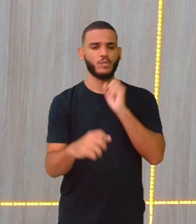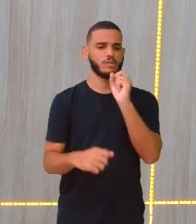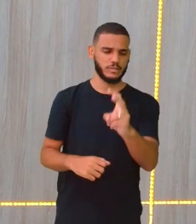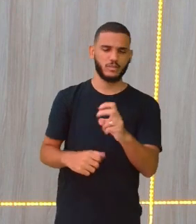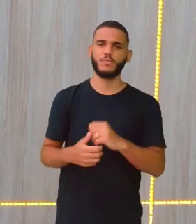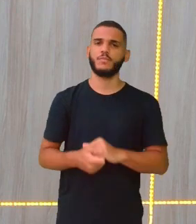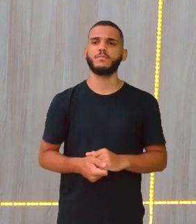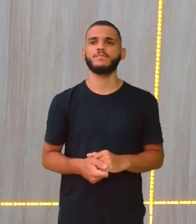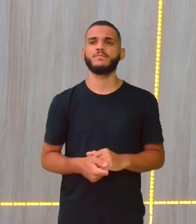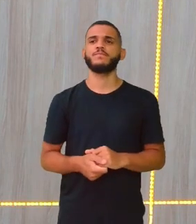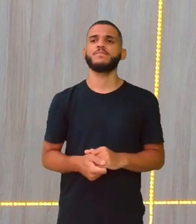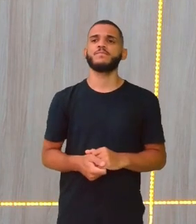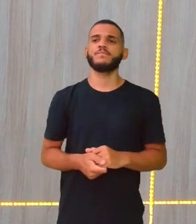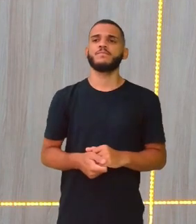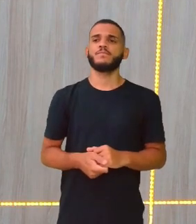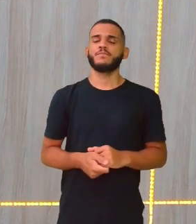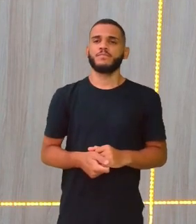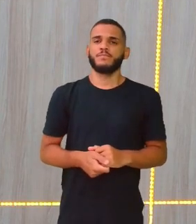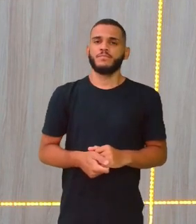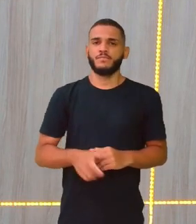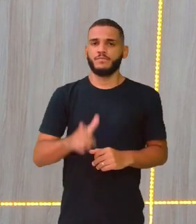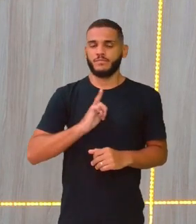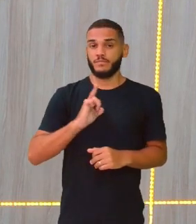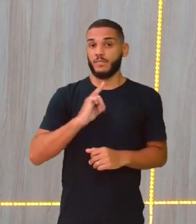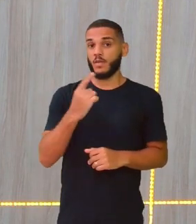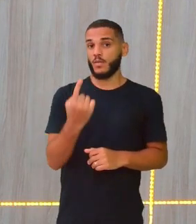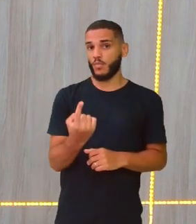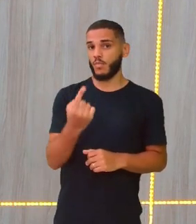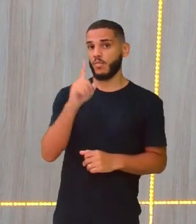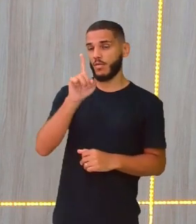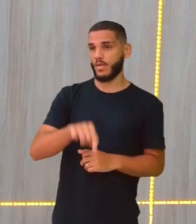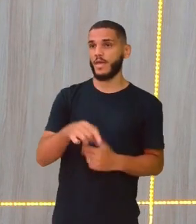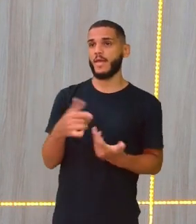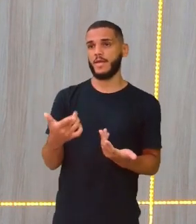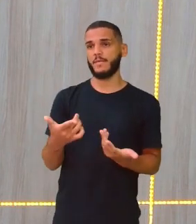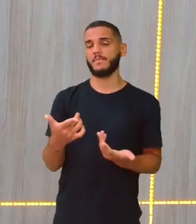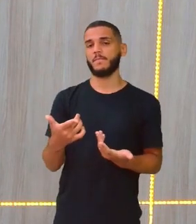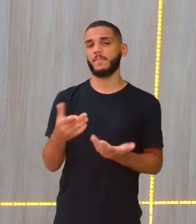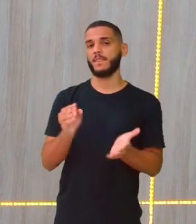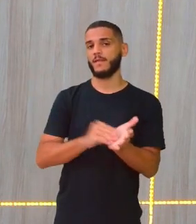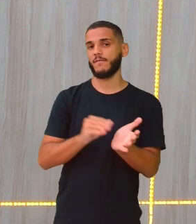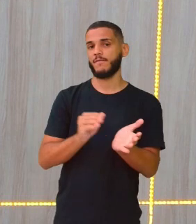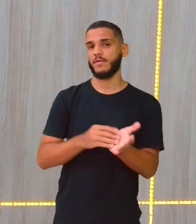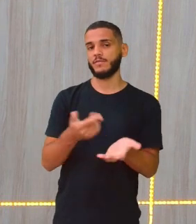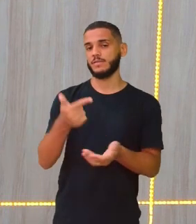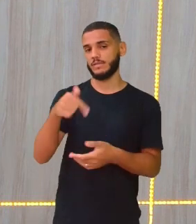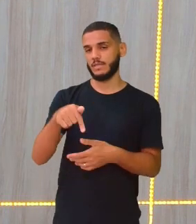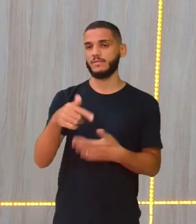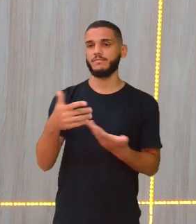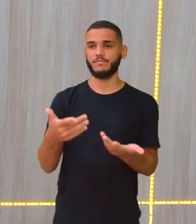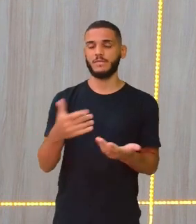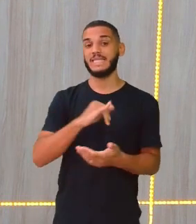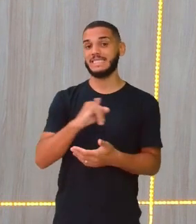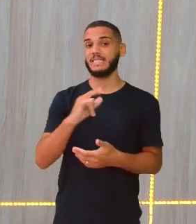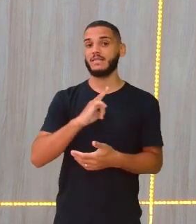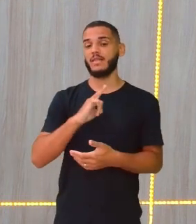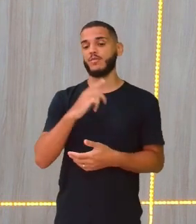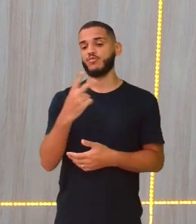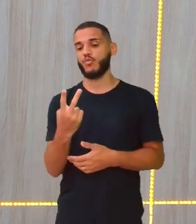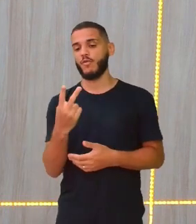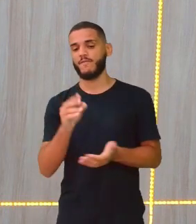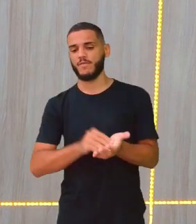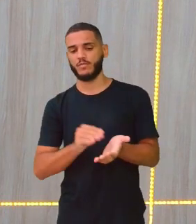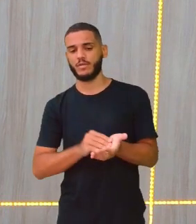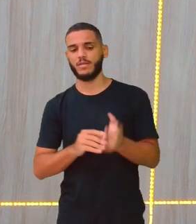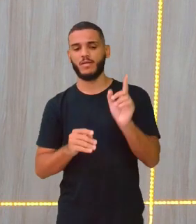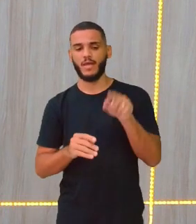viu isso. Ora, sobrou 1, então este vai ser o meu resto. Se sobrasse 2, então o x